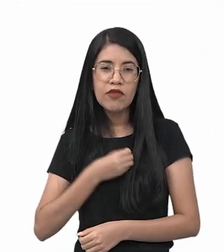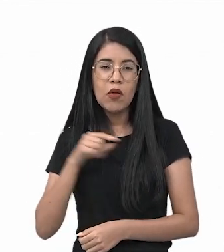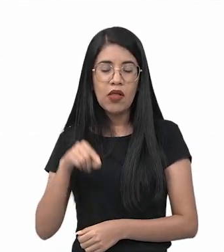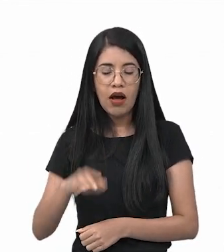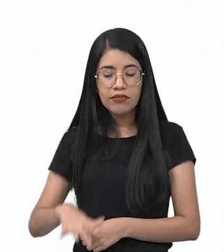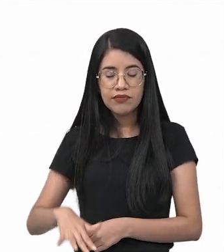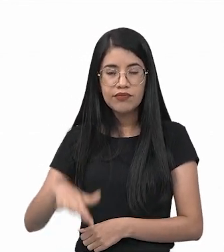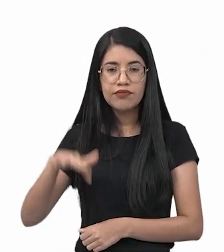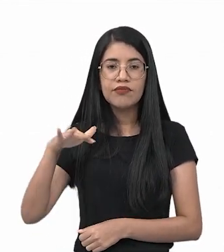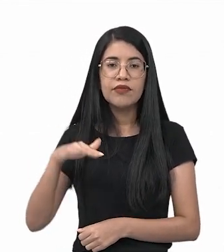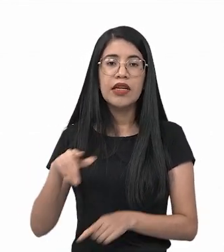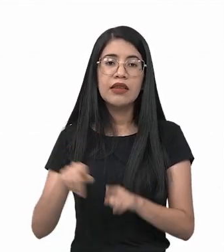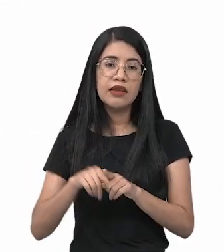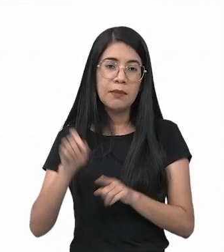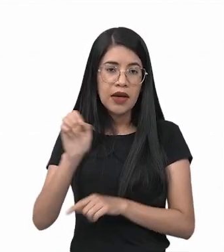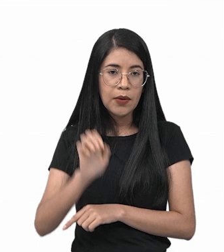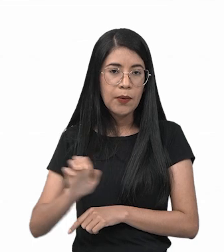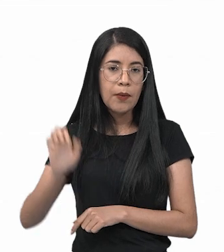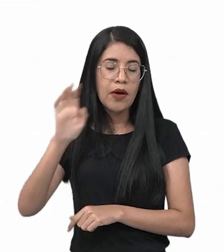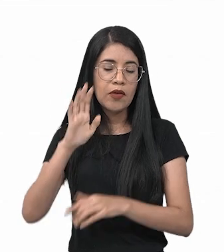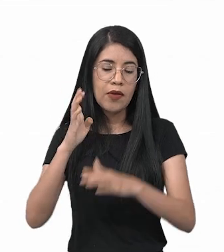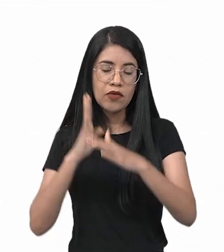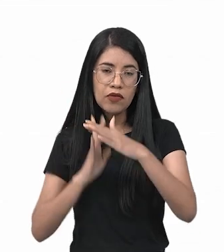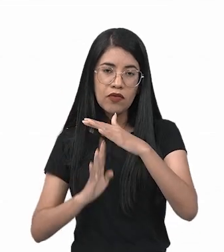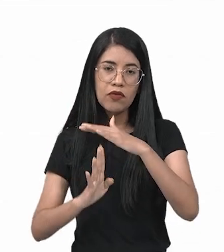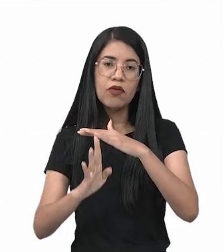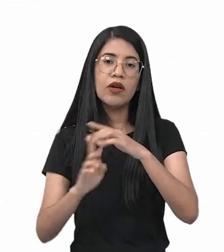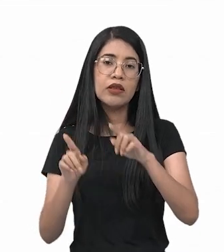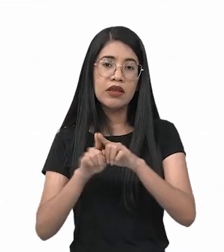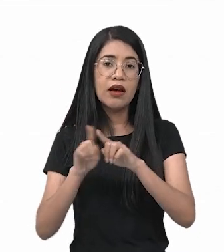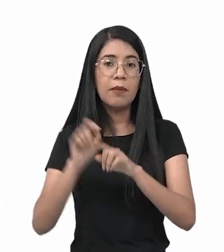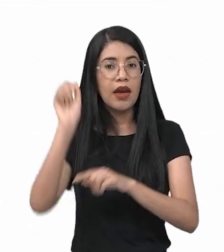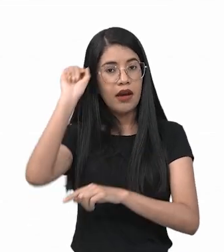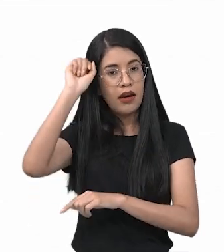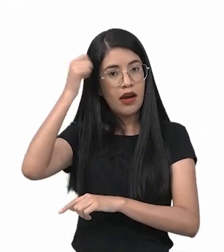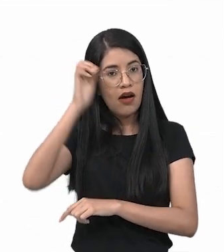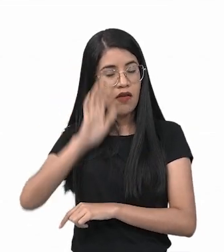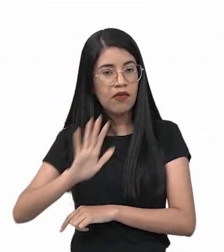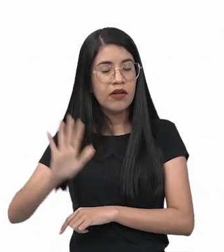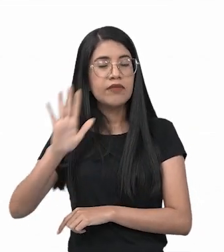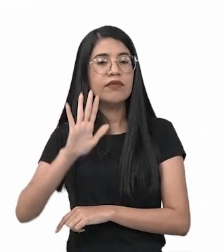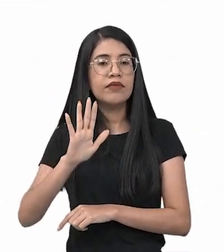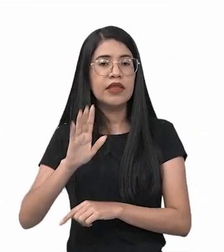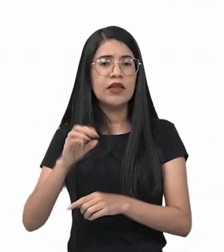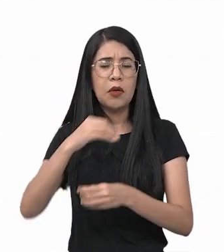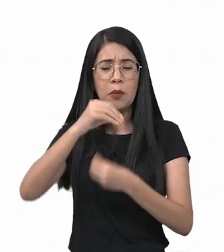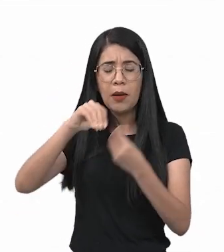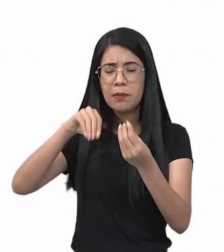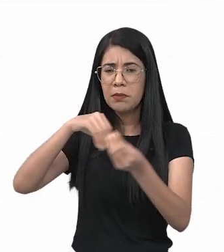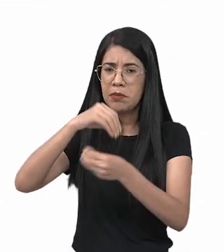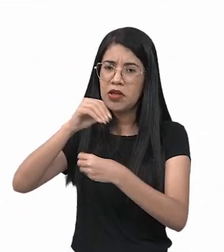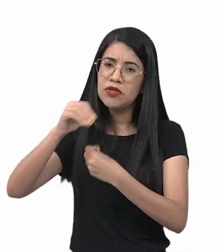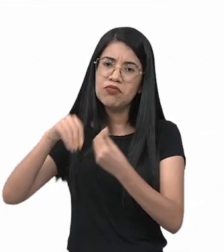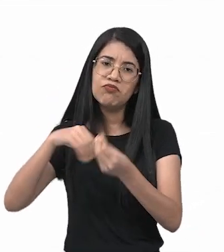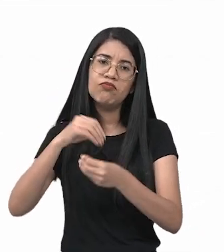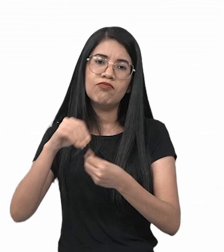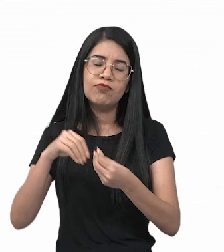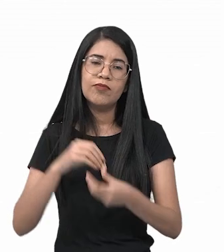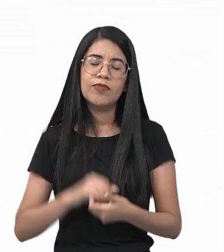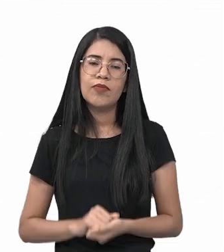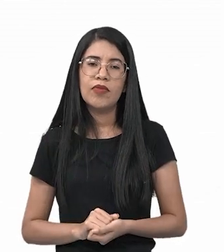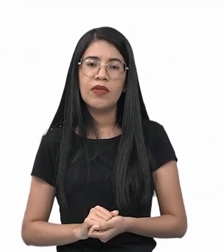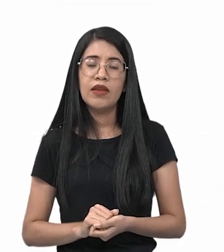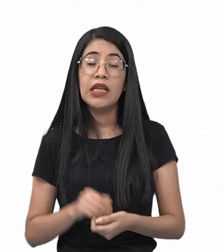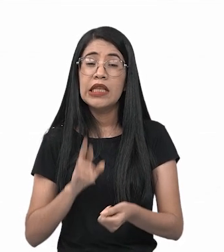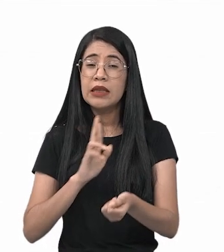da Irlanda, e africanos. Olha só a grande mistura que é a música norte-americana.